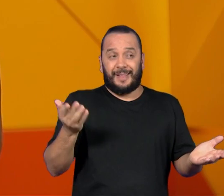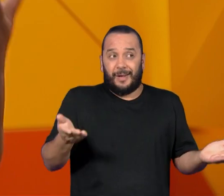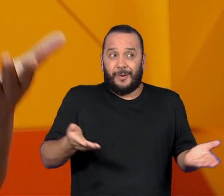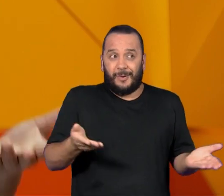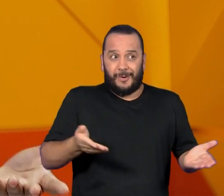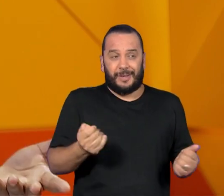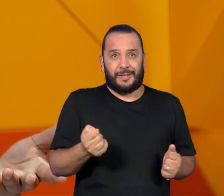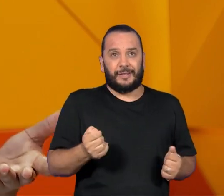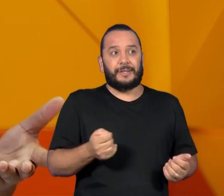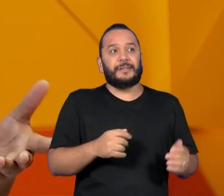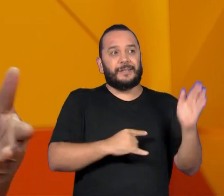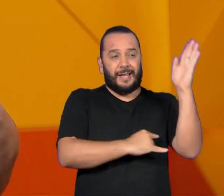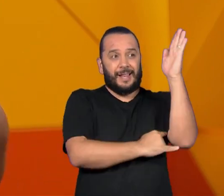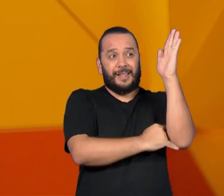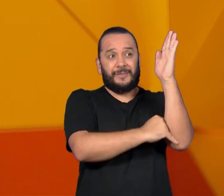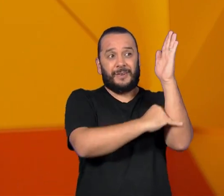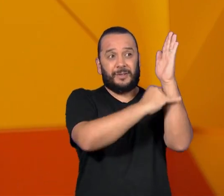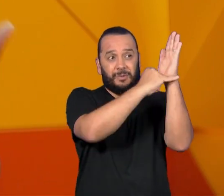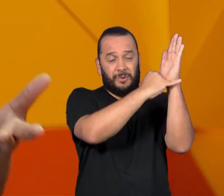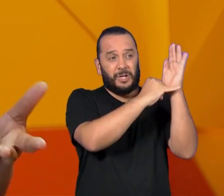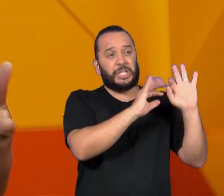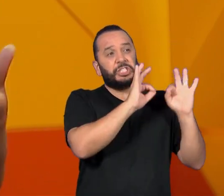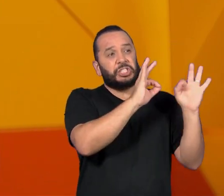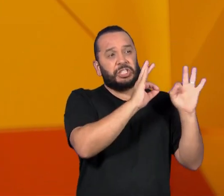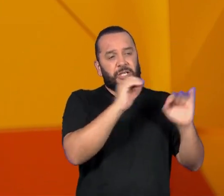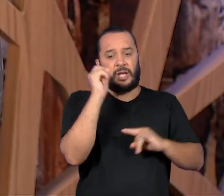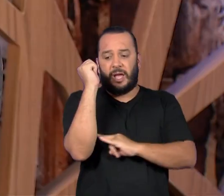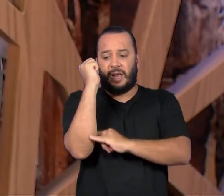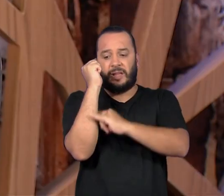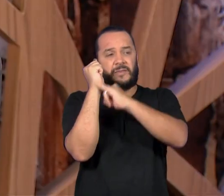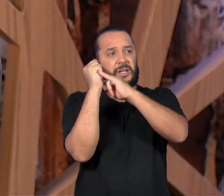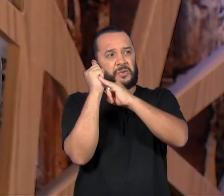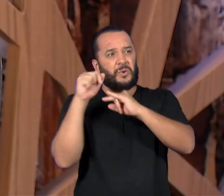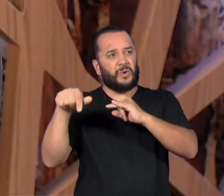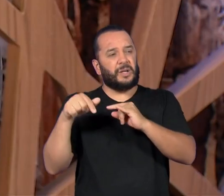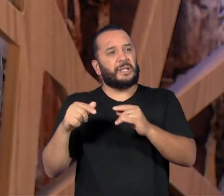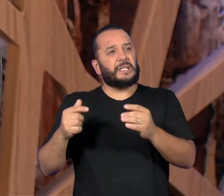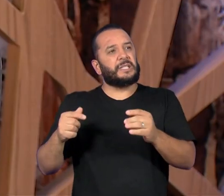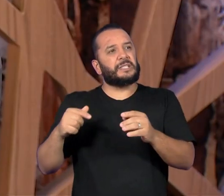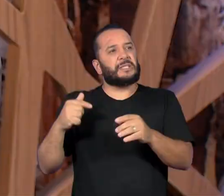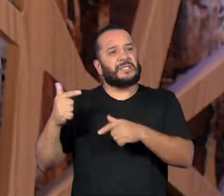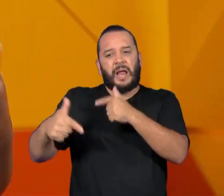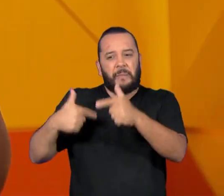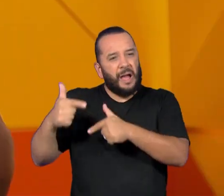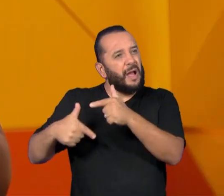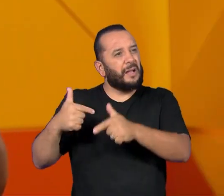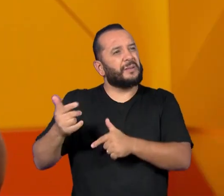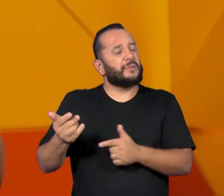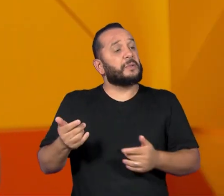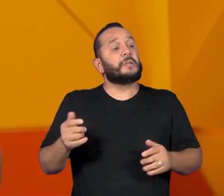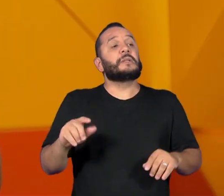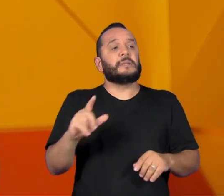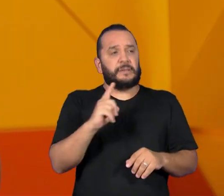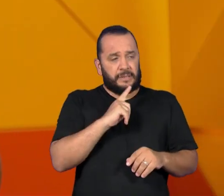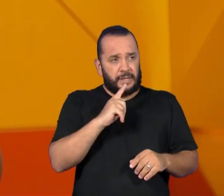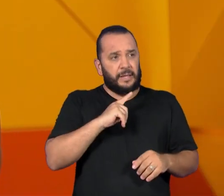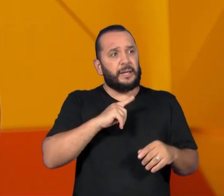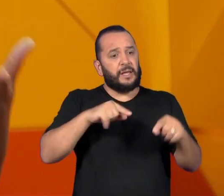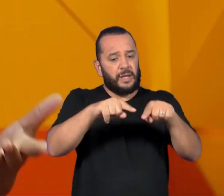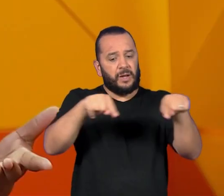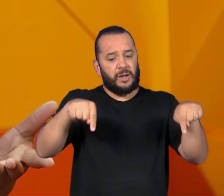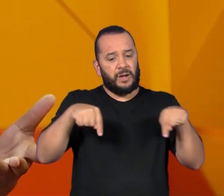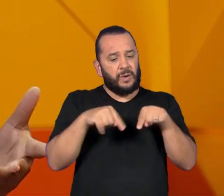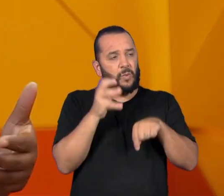Essa questão do elevador de serviço e também a construção de edifícios de alto padrão que ainda insistem no quartinho da empregada.